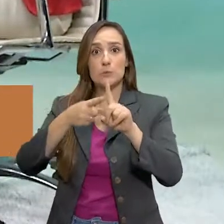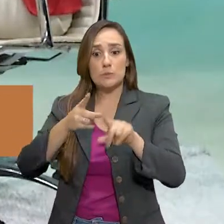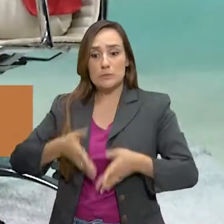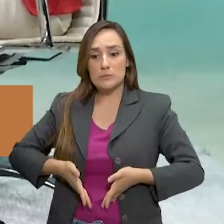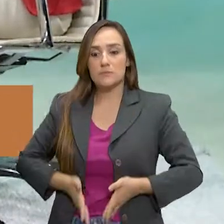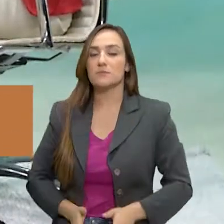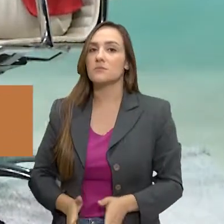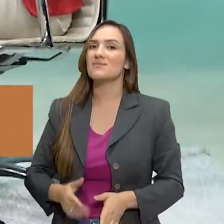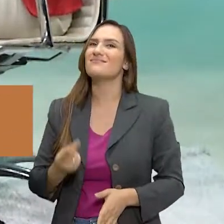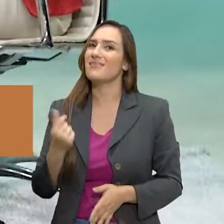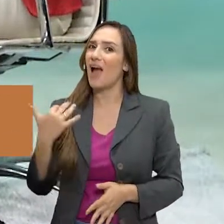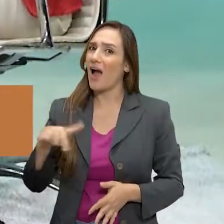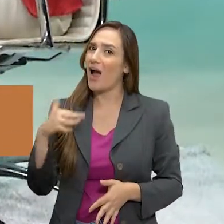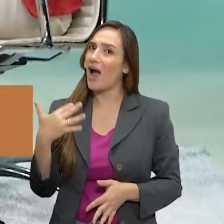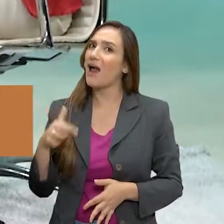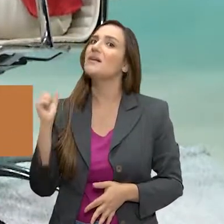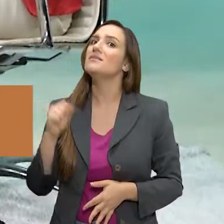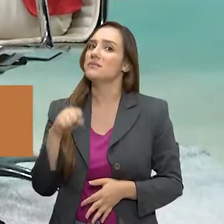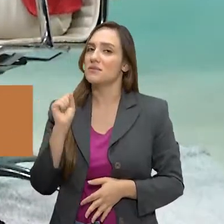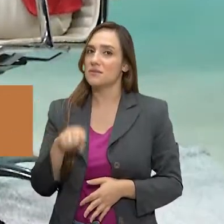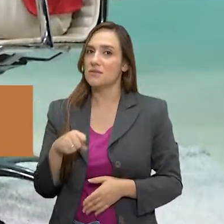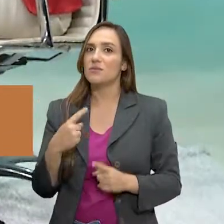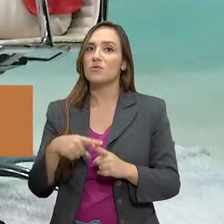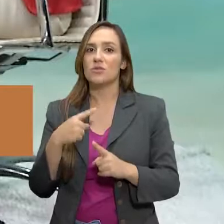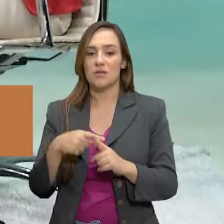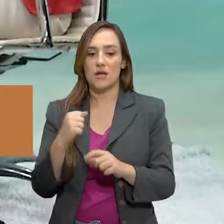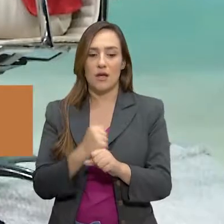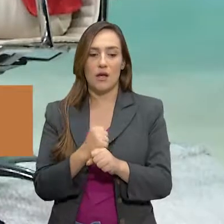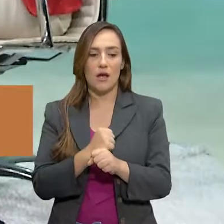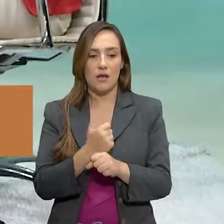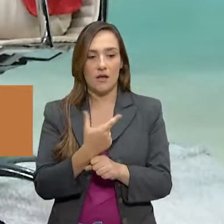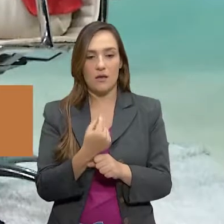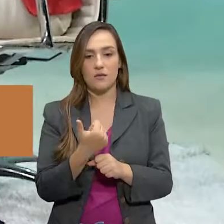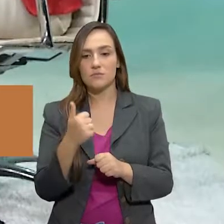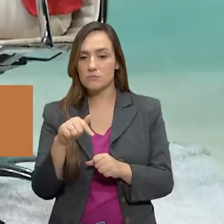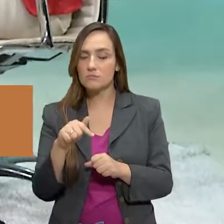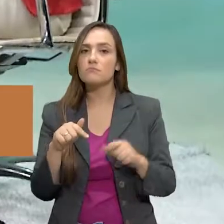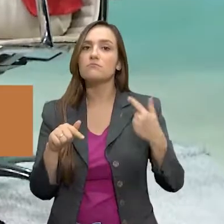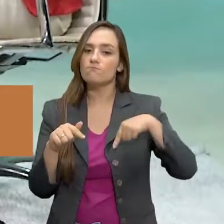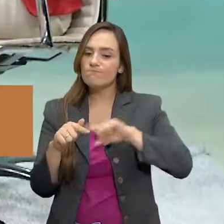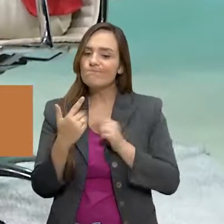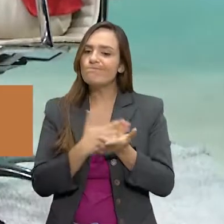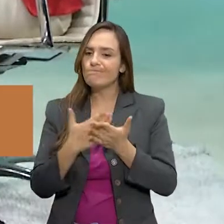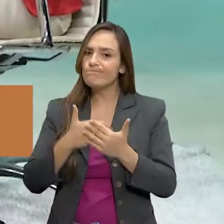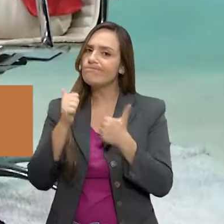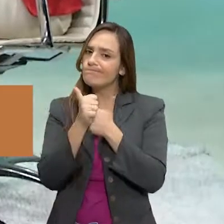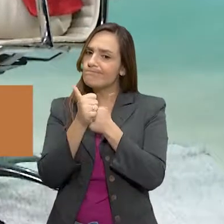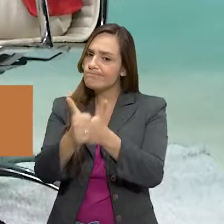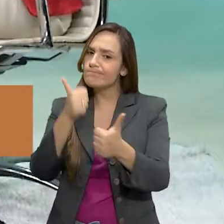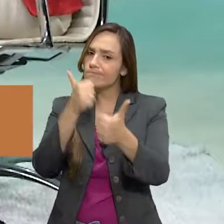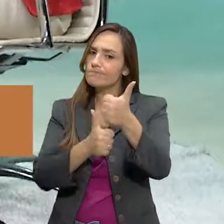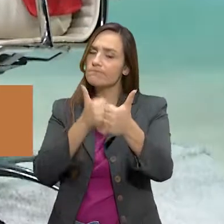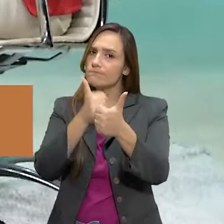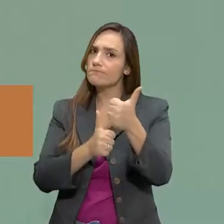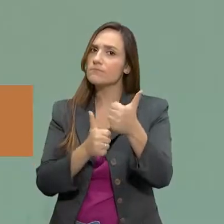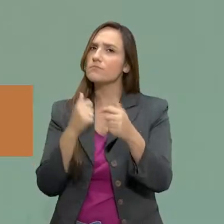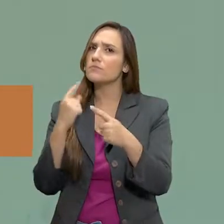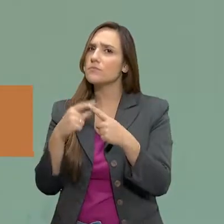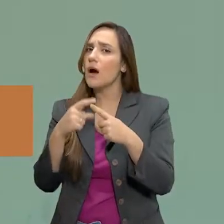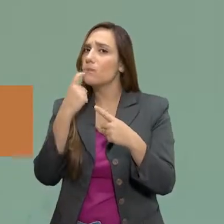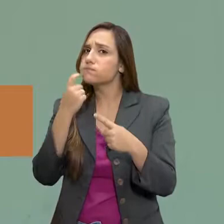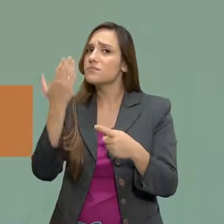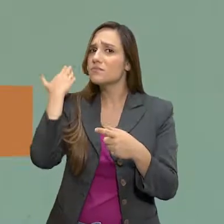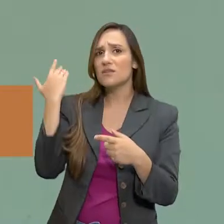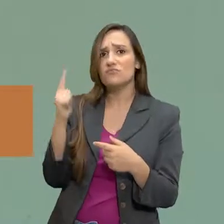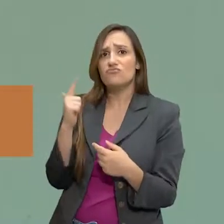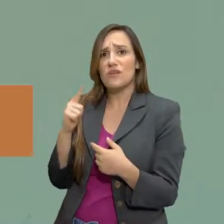uma pauta que nos é muito cara dentro do Nudem e desde 2017 a gente vem fortemente trabalhando com essa temática, que até